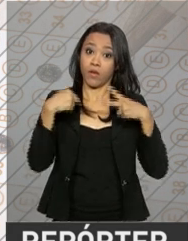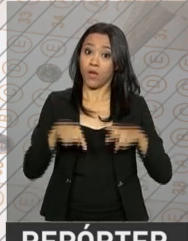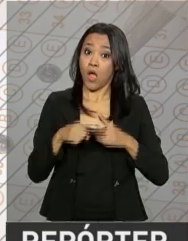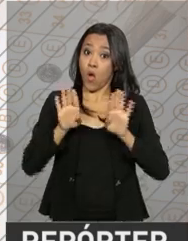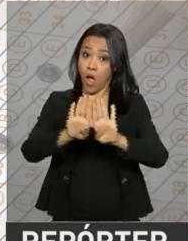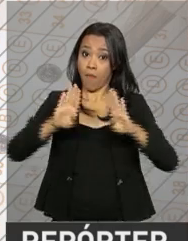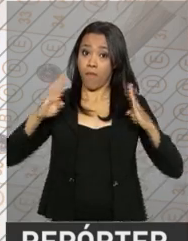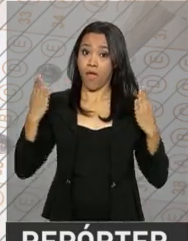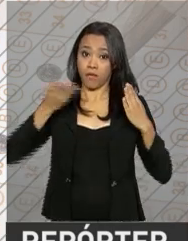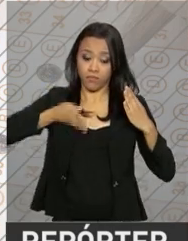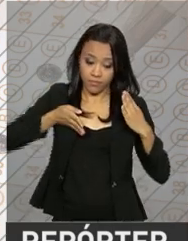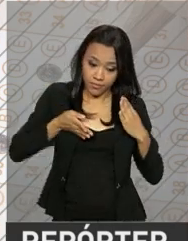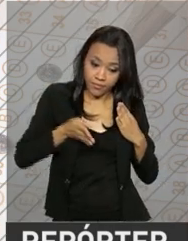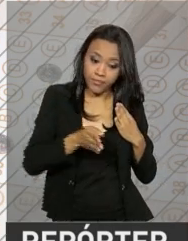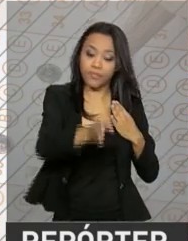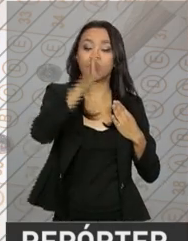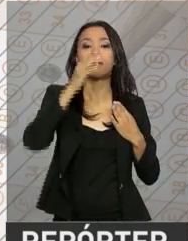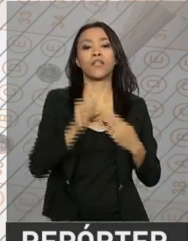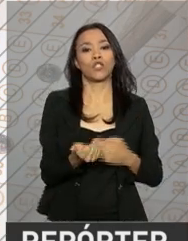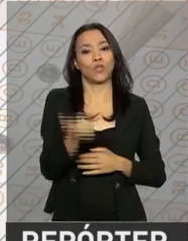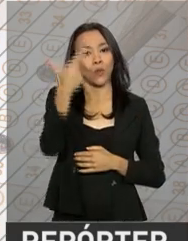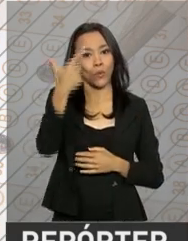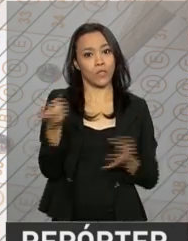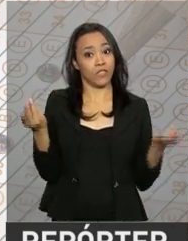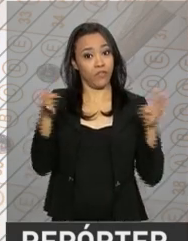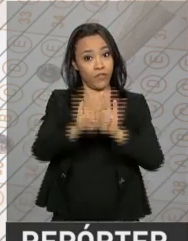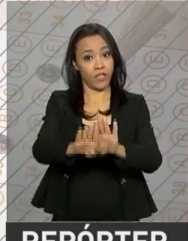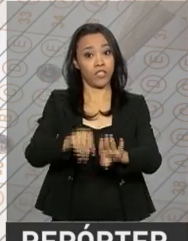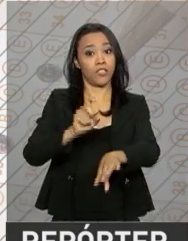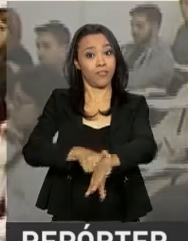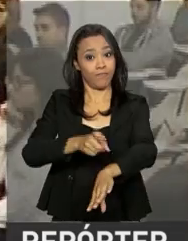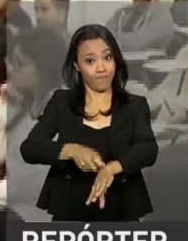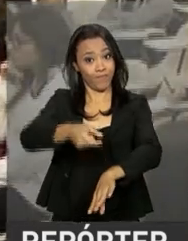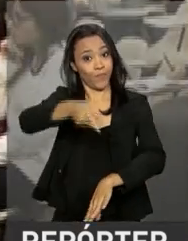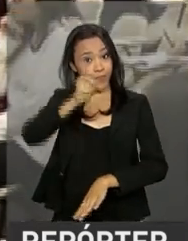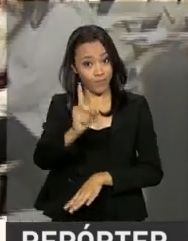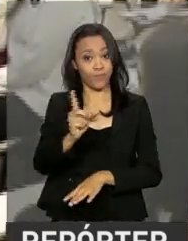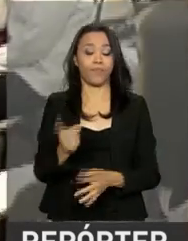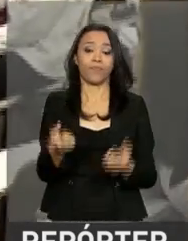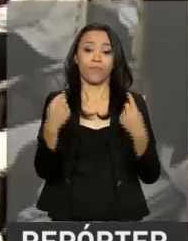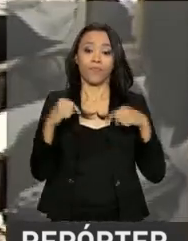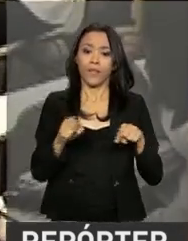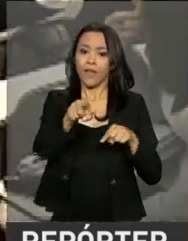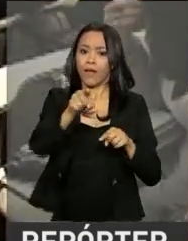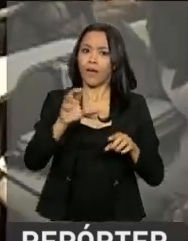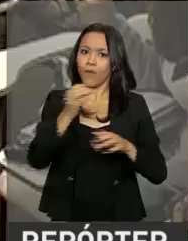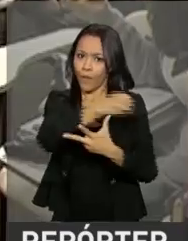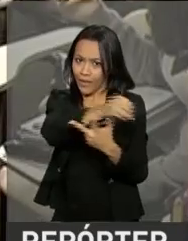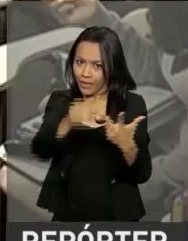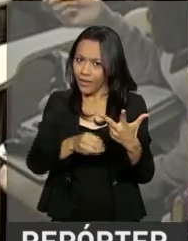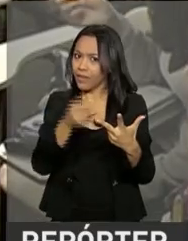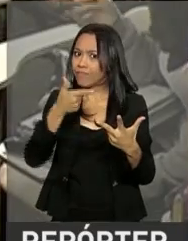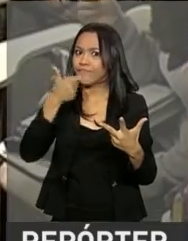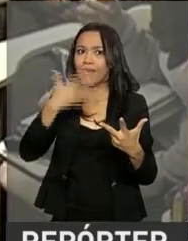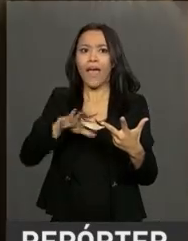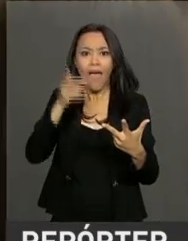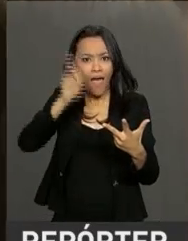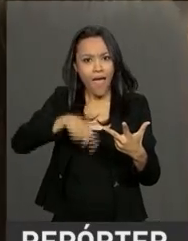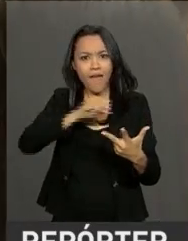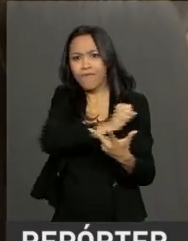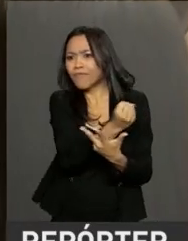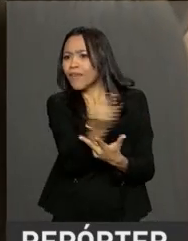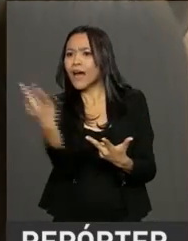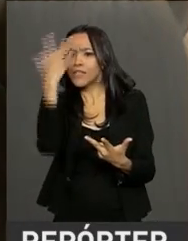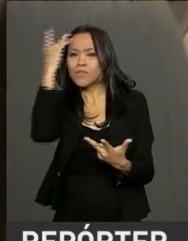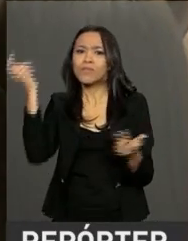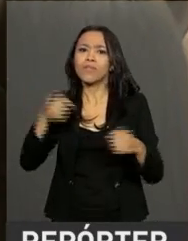vão ser abertos ao meio-dia e fecham às 13 horas o Enem é a porta de entrada de milhões de brasileiros na